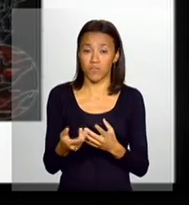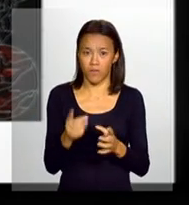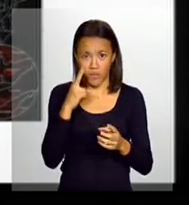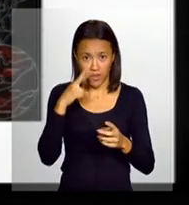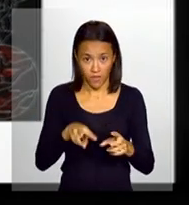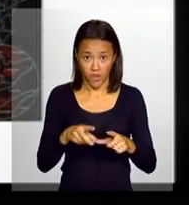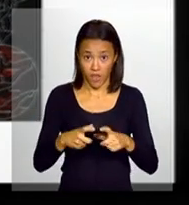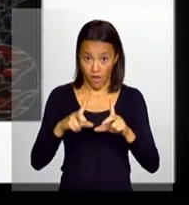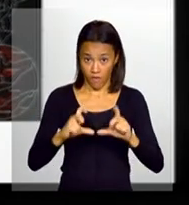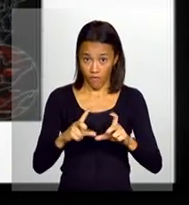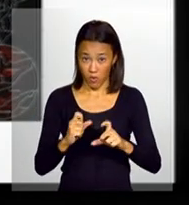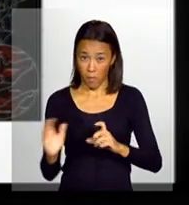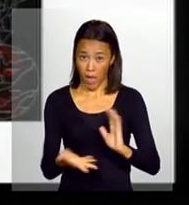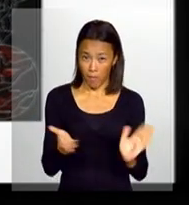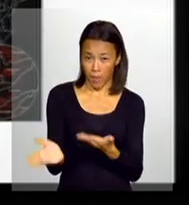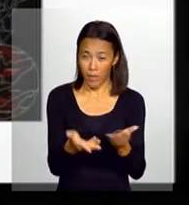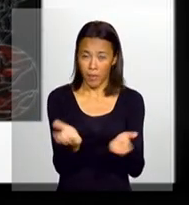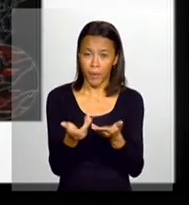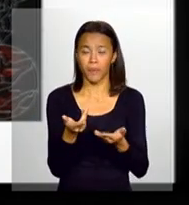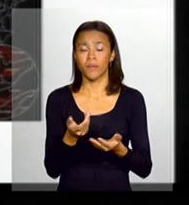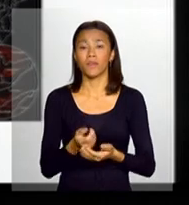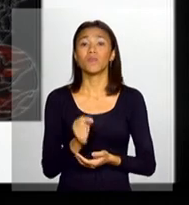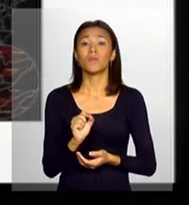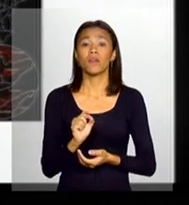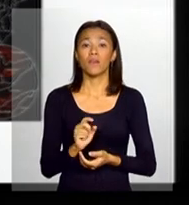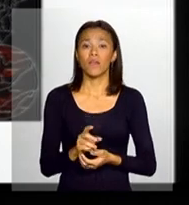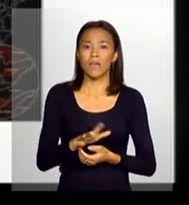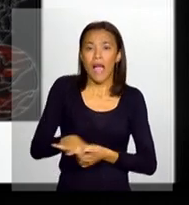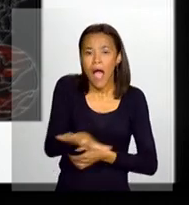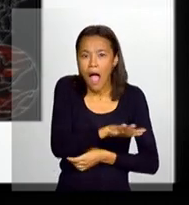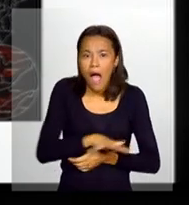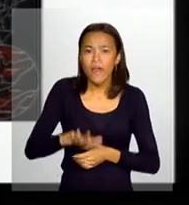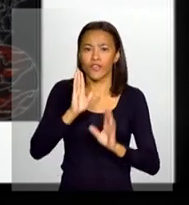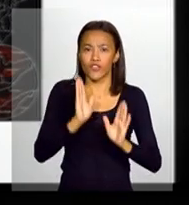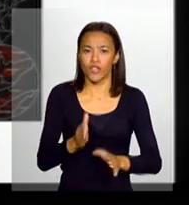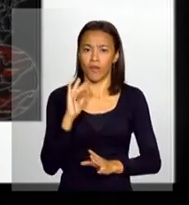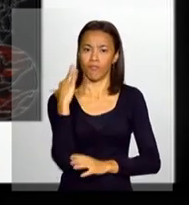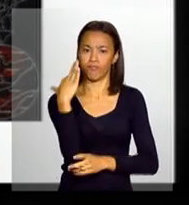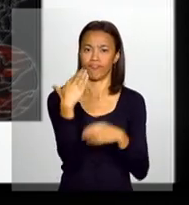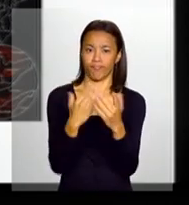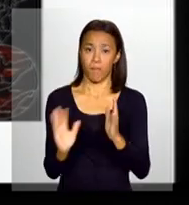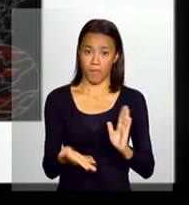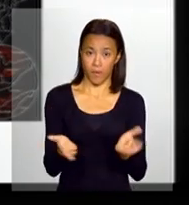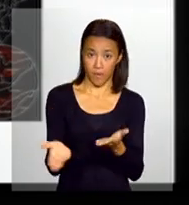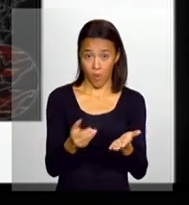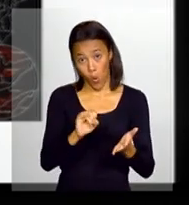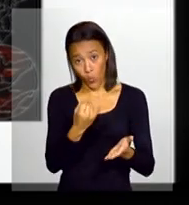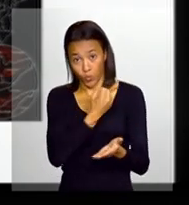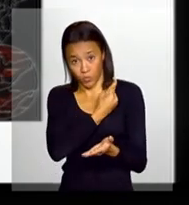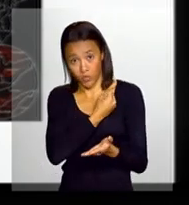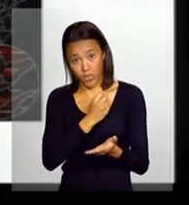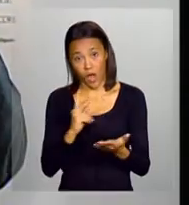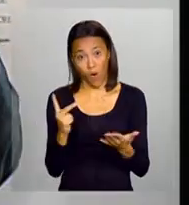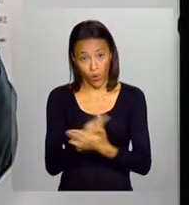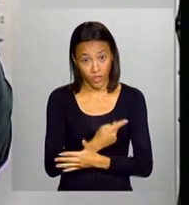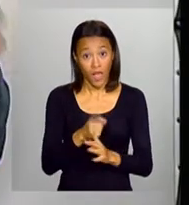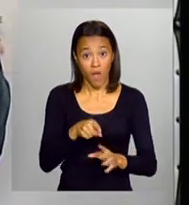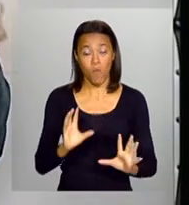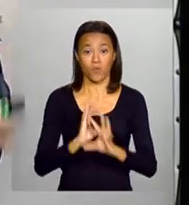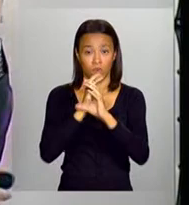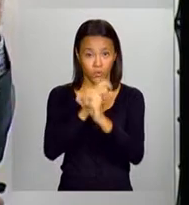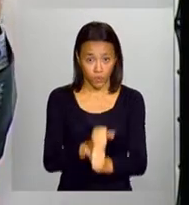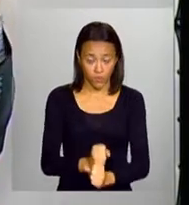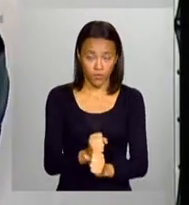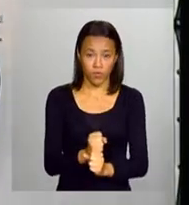tamanho do ciclo, não quer dizer o que é a área que foi desmatada, mas quer dizer a intensidade, ou o número de casos, é uma soma, na verdade, de